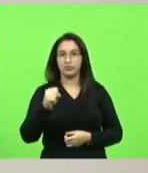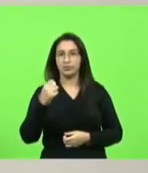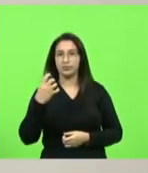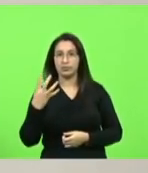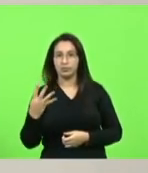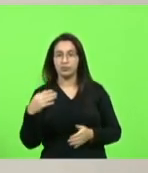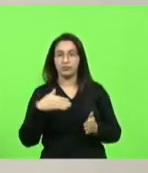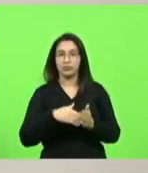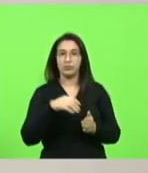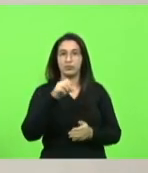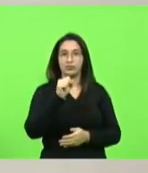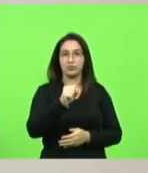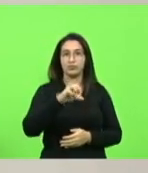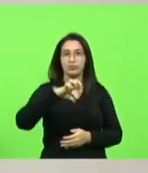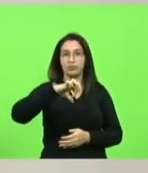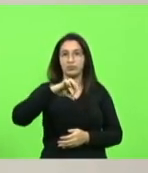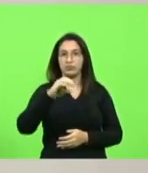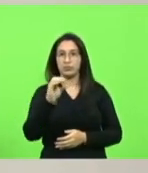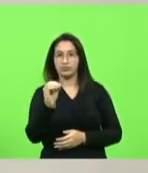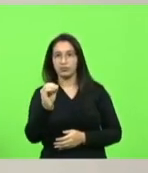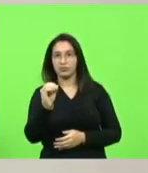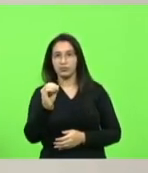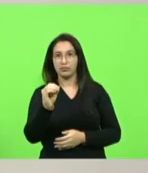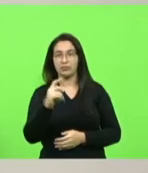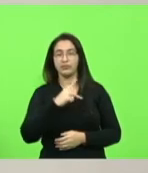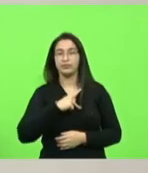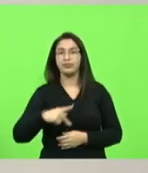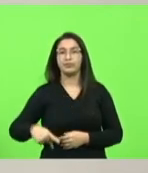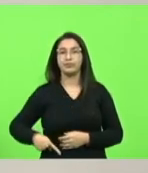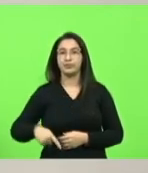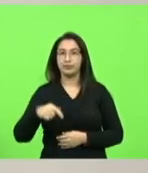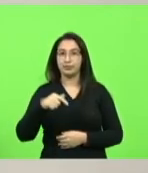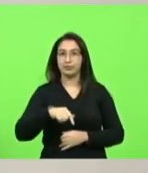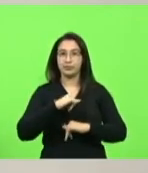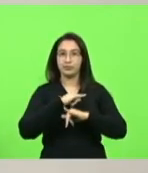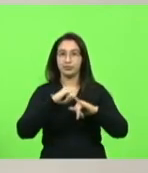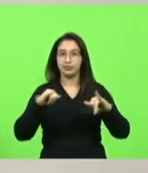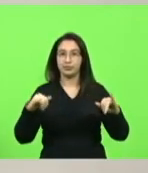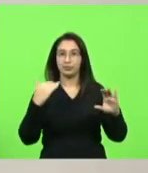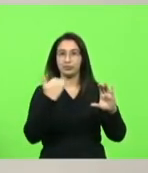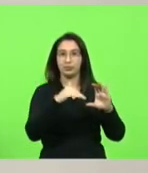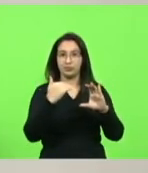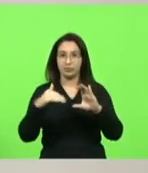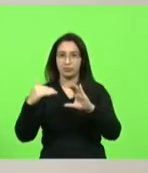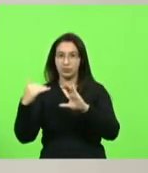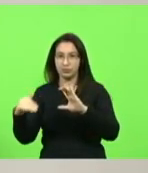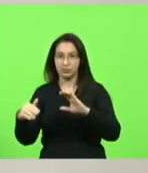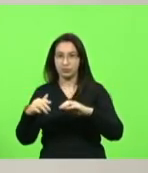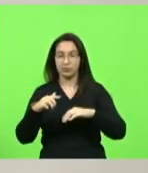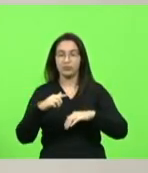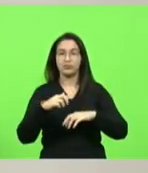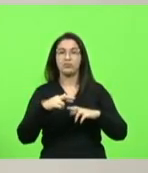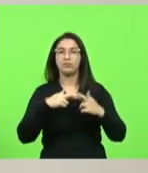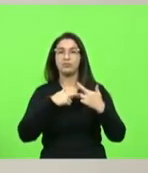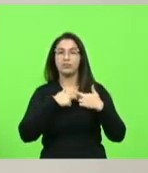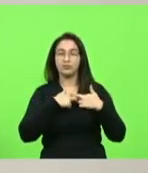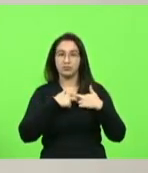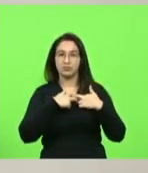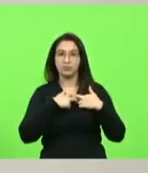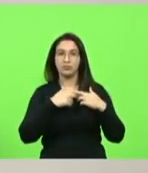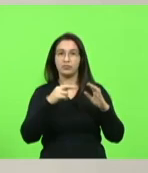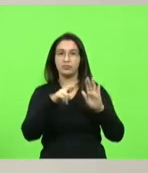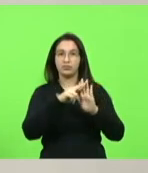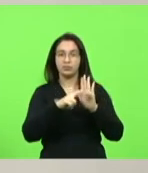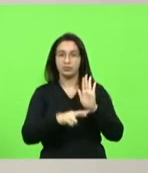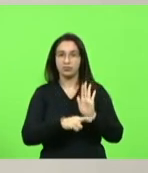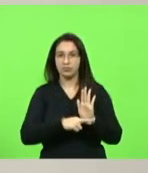a 890 essa presidência comunica que encaminhará aos destinatários conforme determina